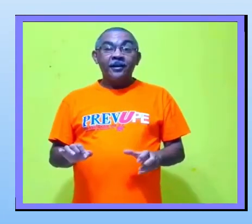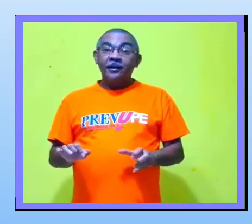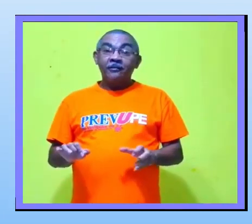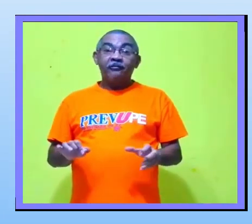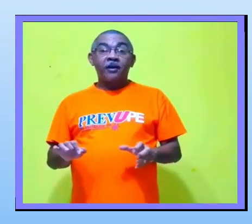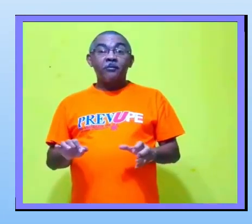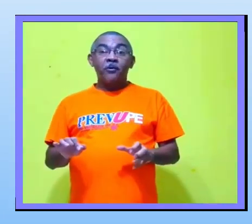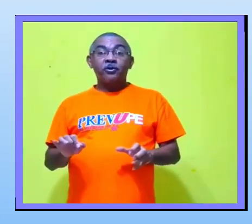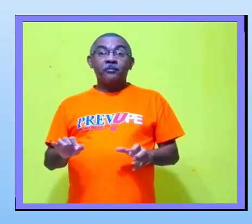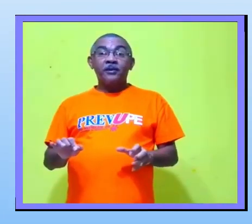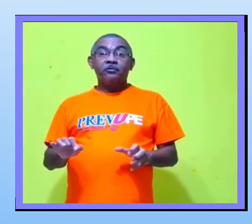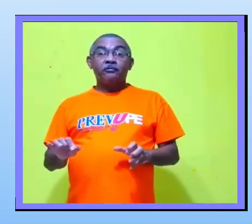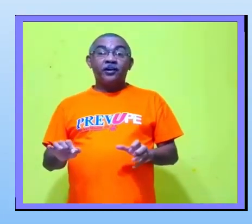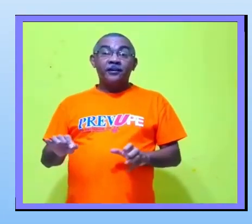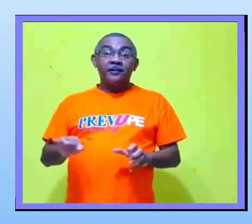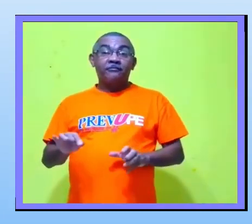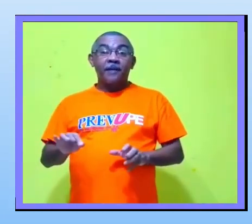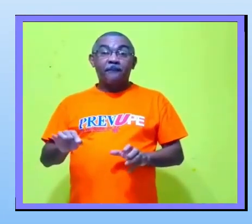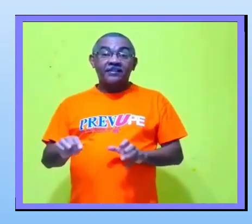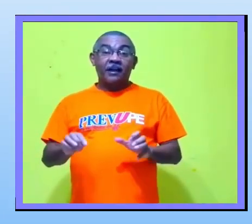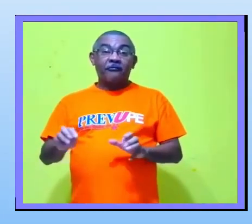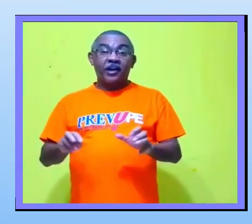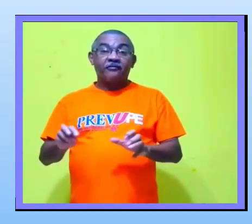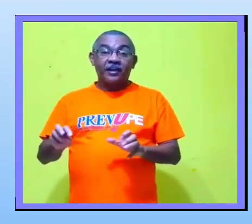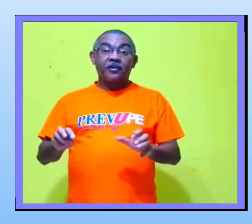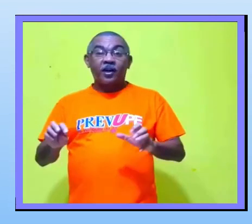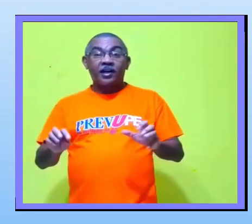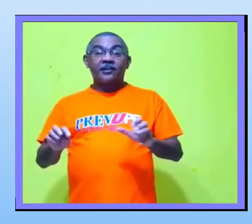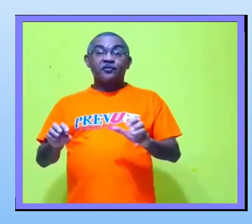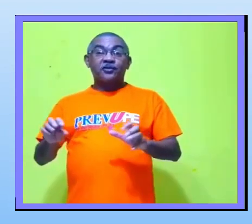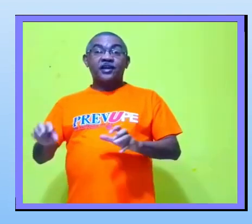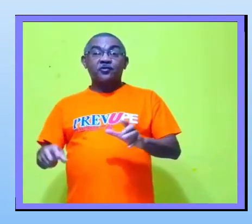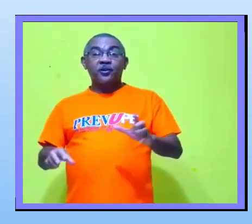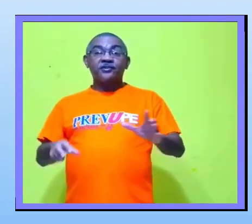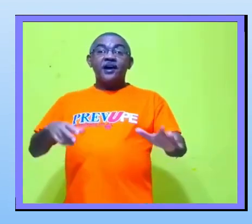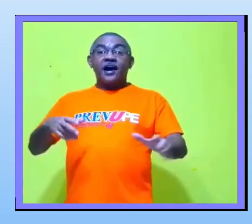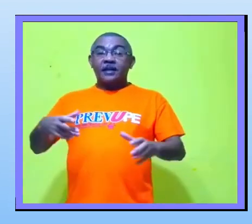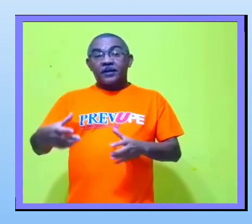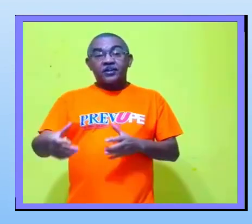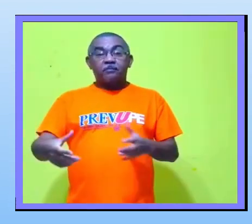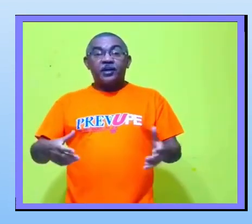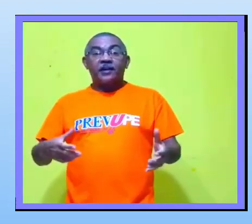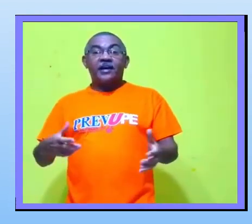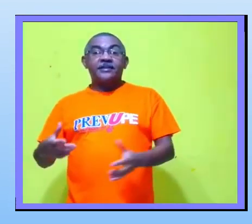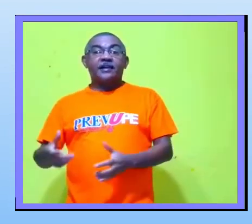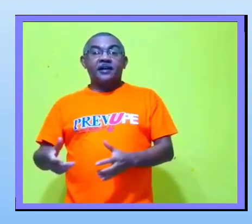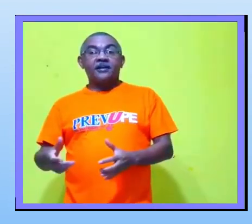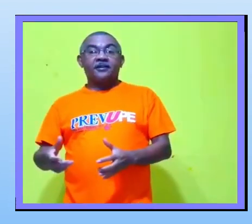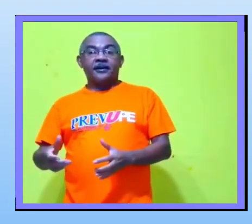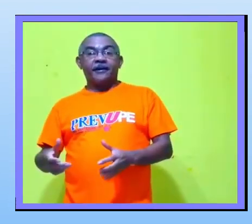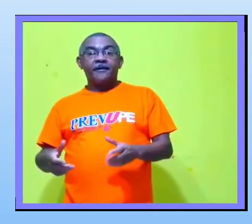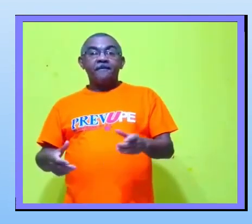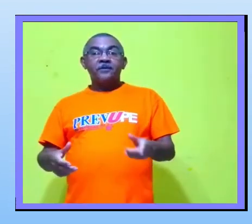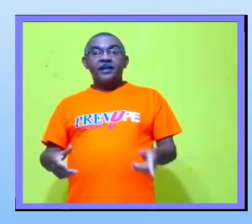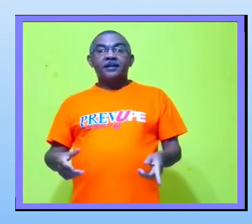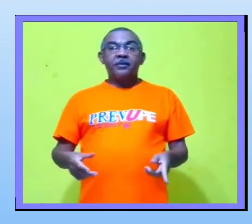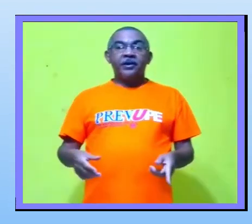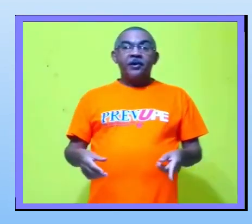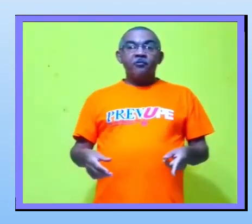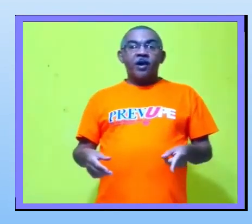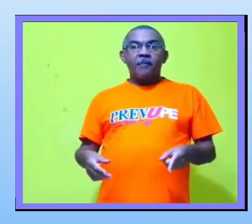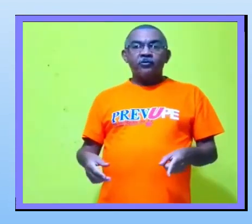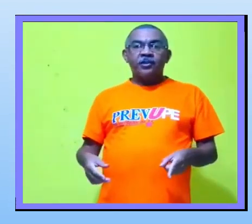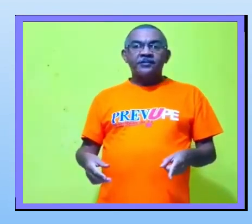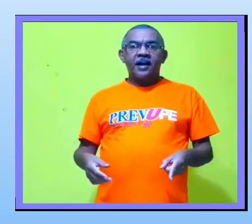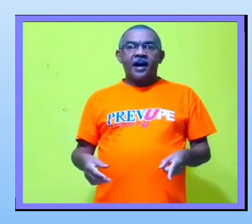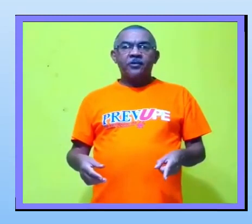olhadinha e fica um pouquinho meio em dúvida. Passa na frente, vai dando uma olhada nas outras questões, até para a gente poder analisar até a letra E. Letra